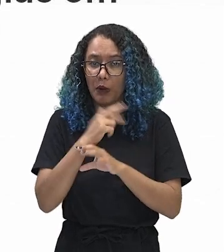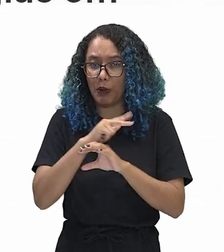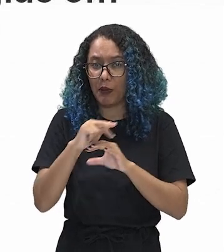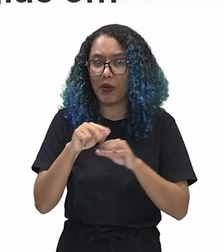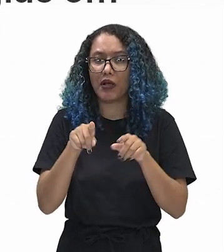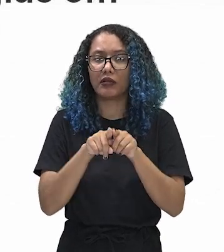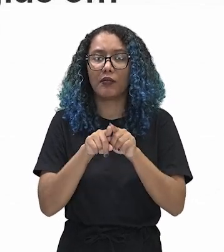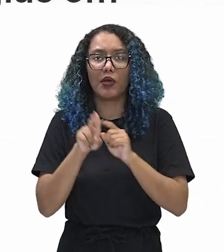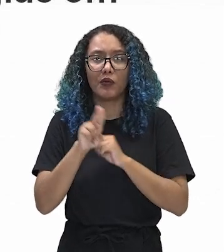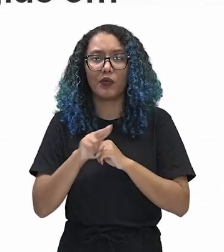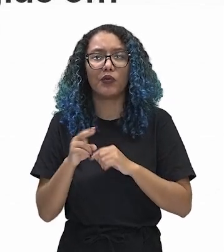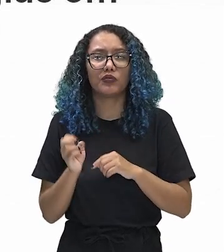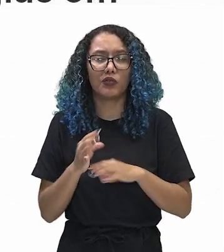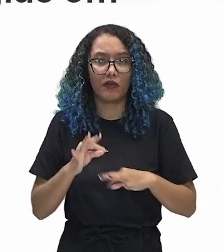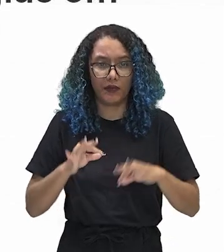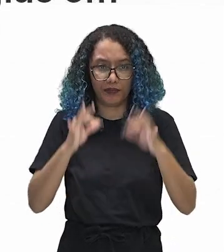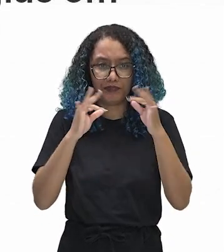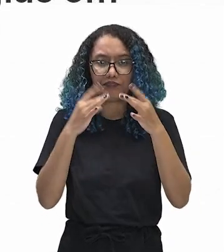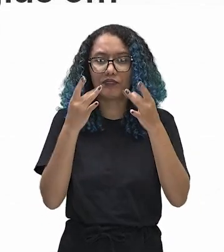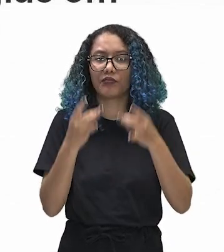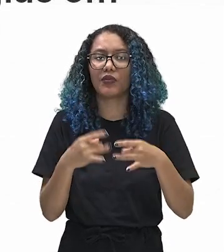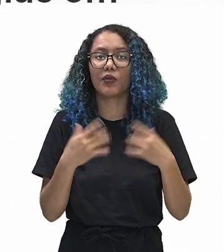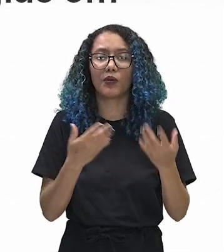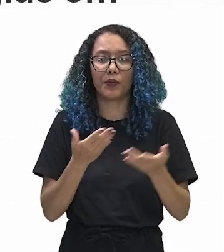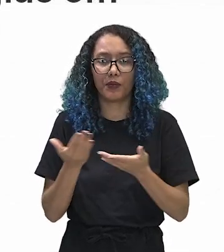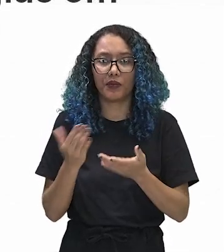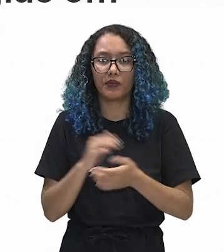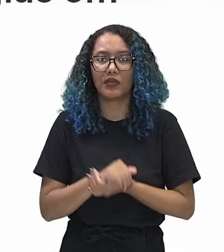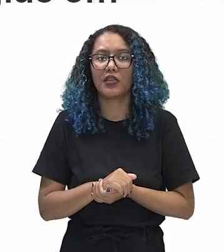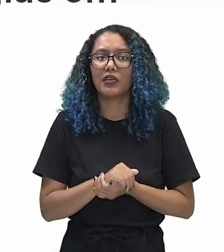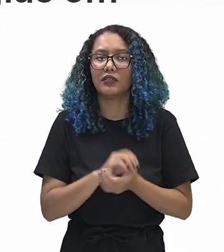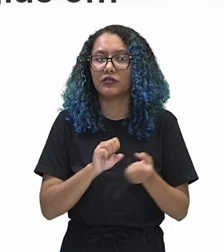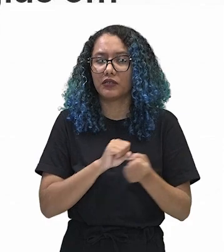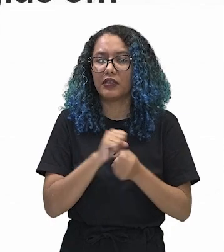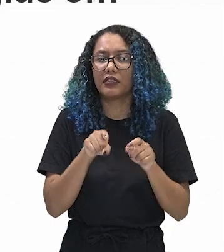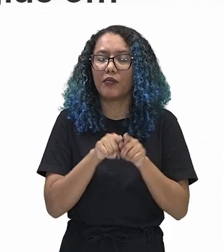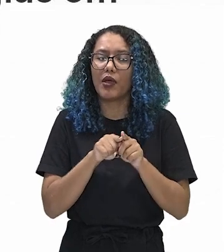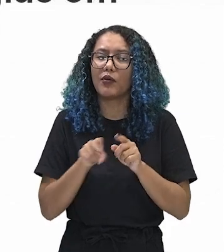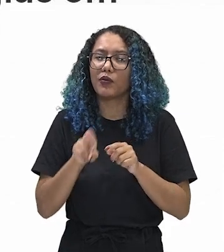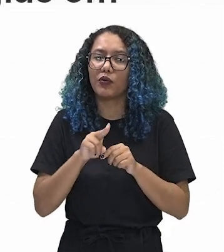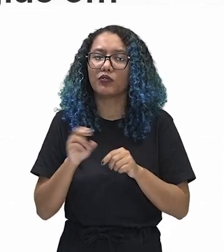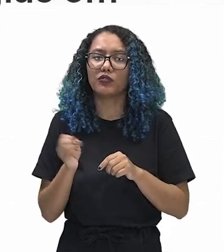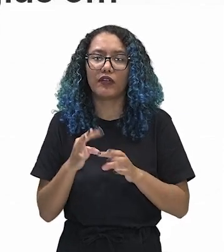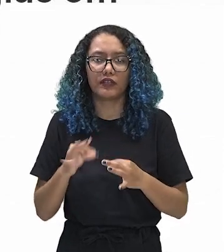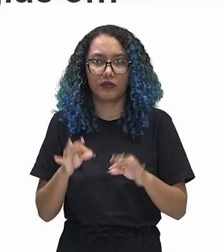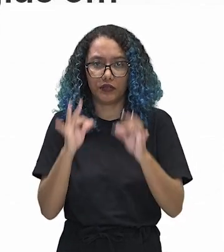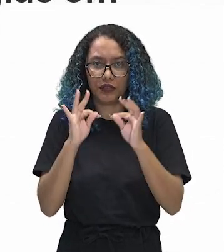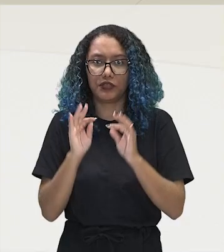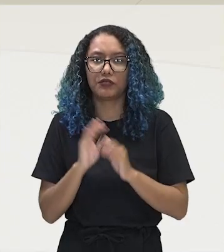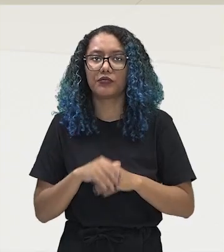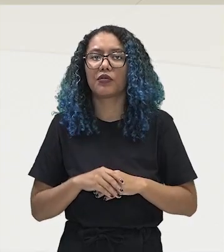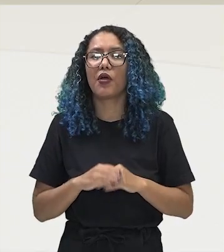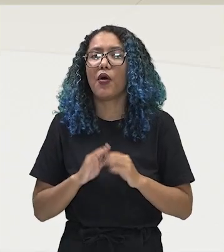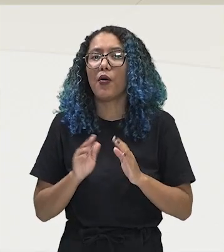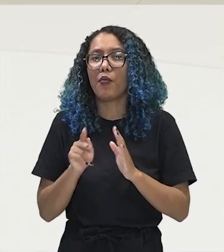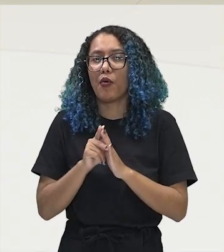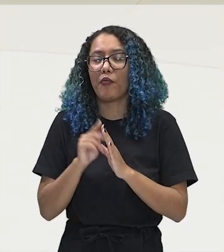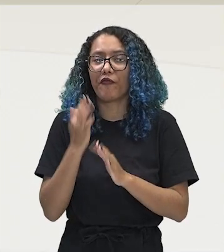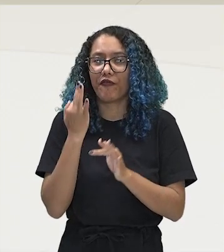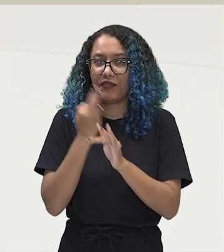uso das novas tecnologias. Detalhamento: sustentabilidade e uso de novas tecnologias em física.